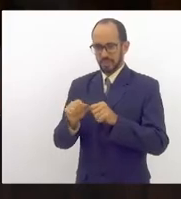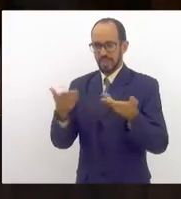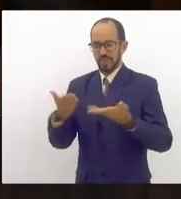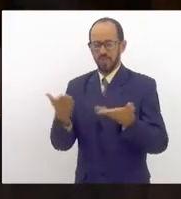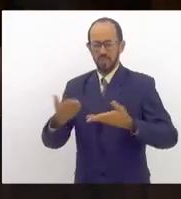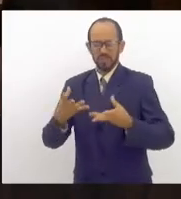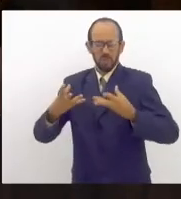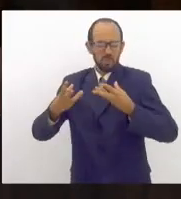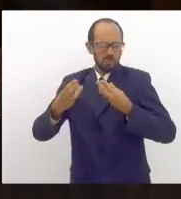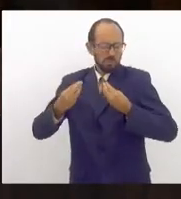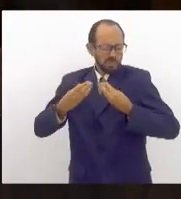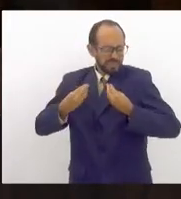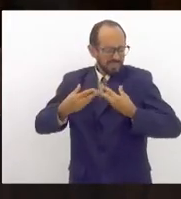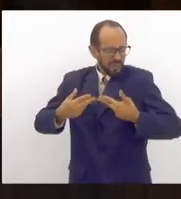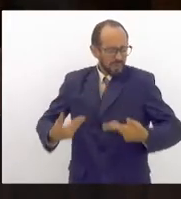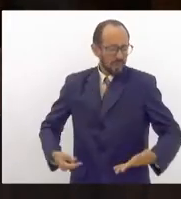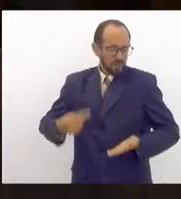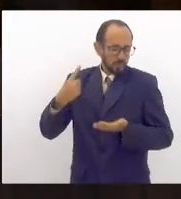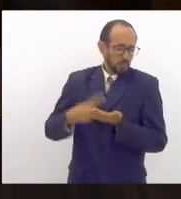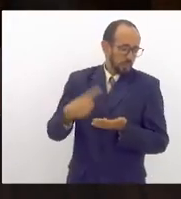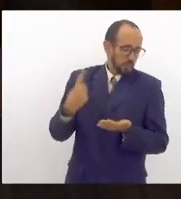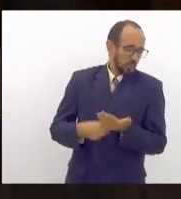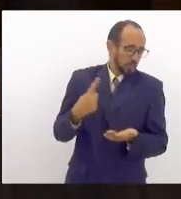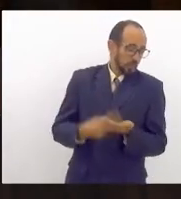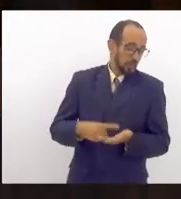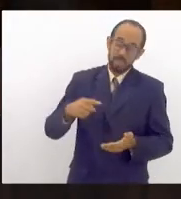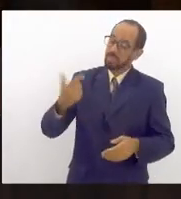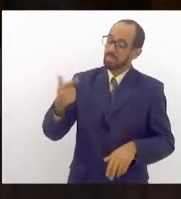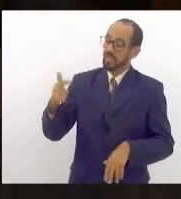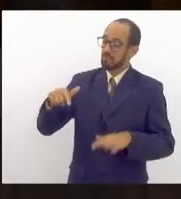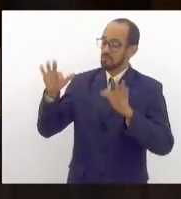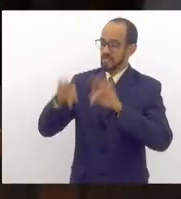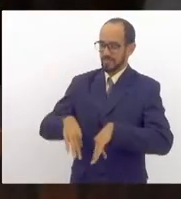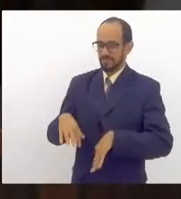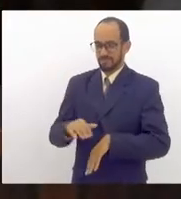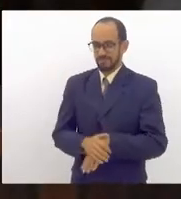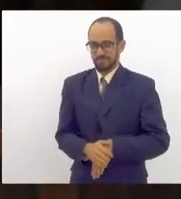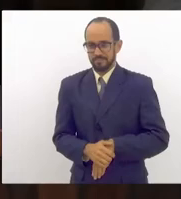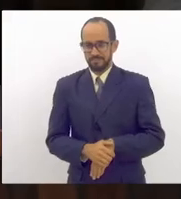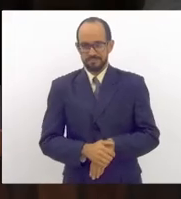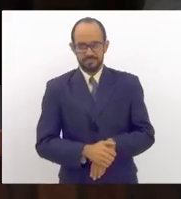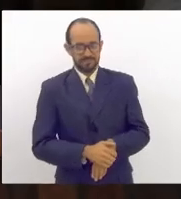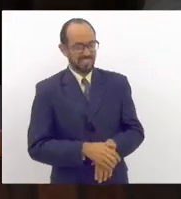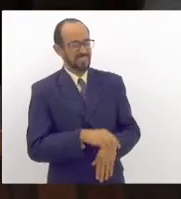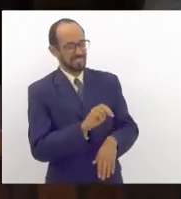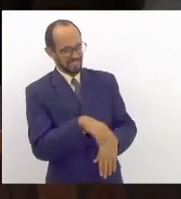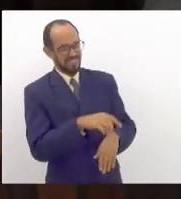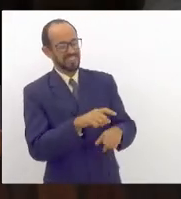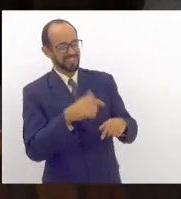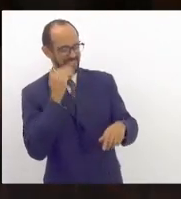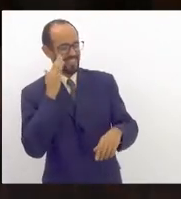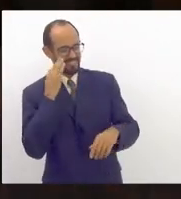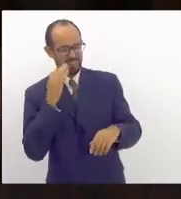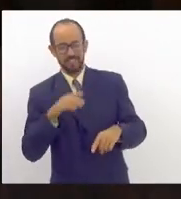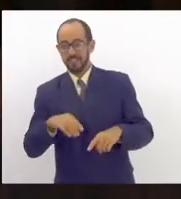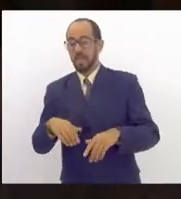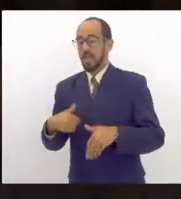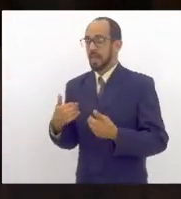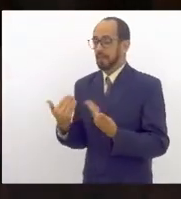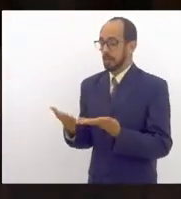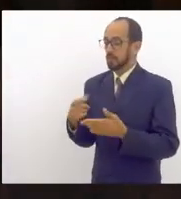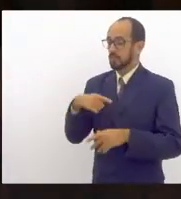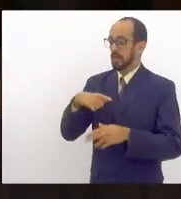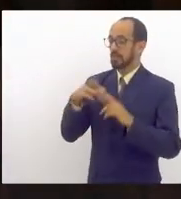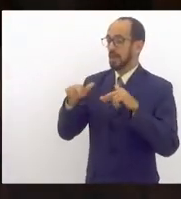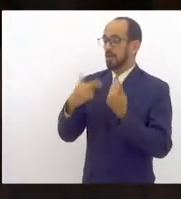agora tá com uma série de agendas intermináveis segundo turno acabar com o segundo turno acabou com o segundo turno e aí eu tenho uma reunião